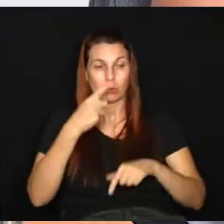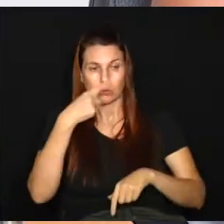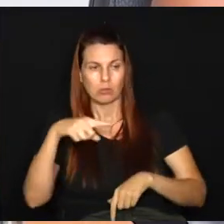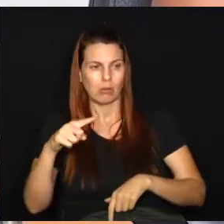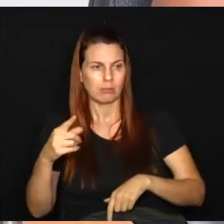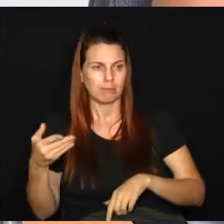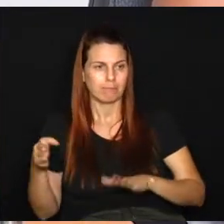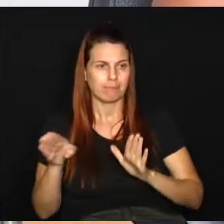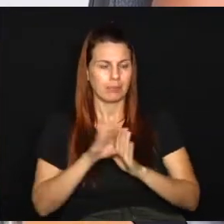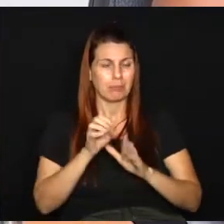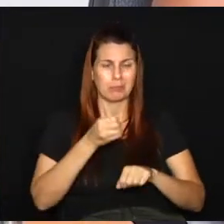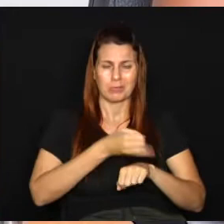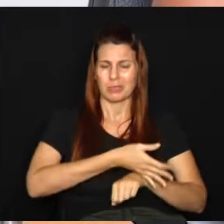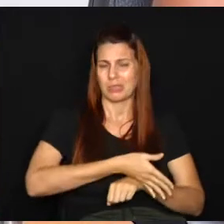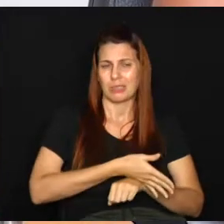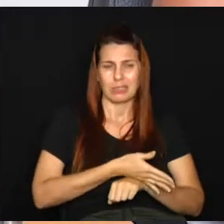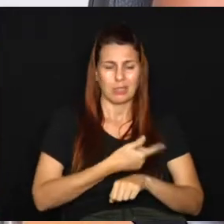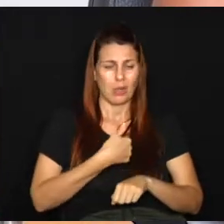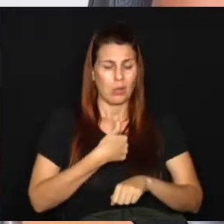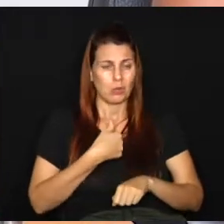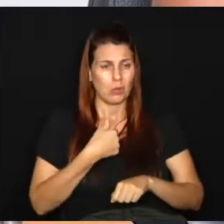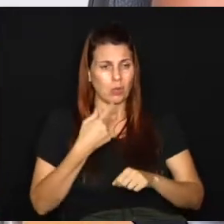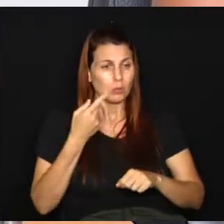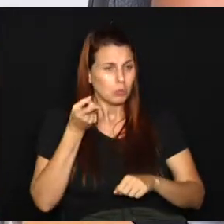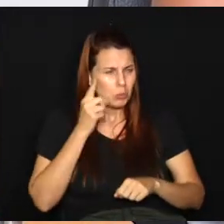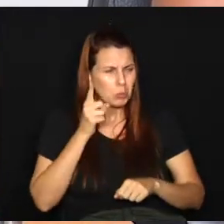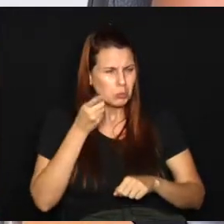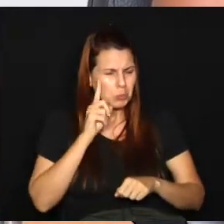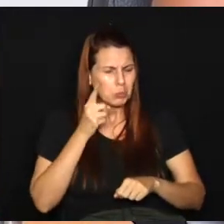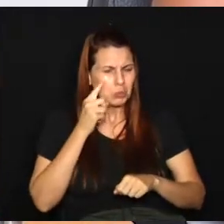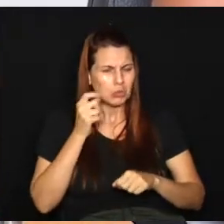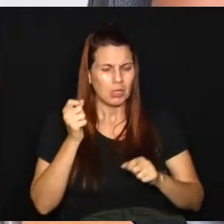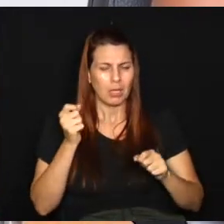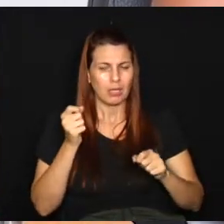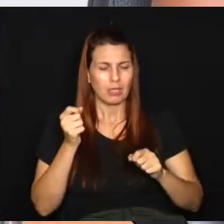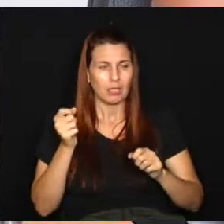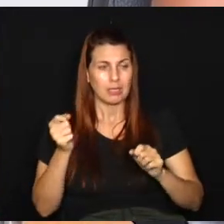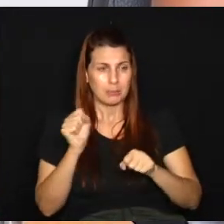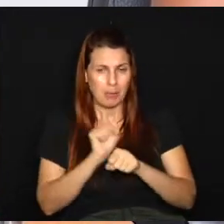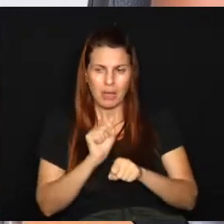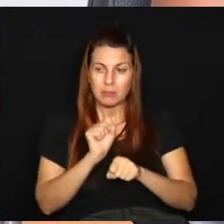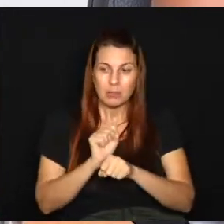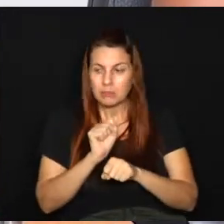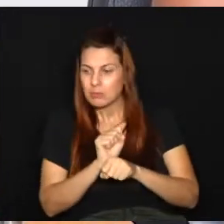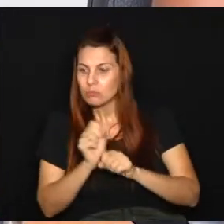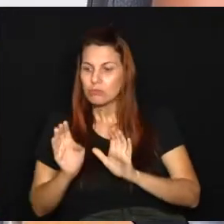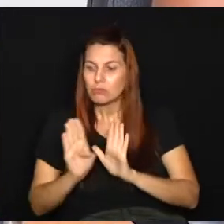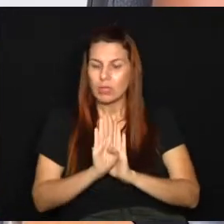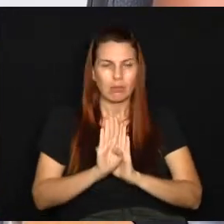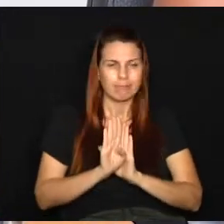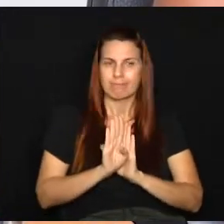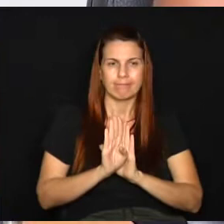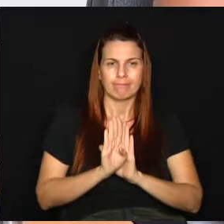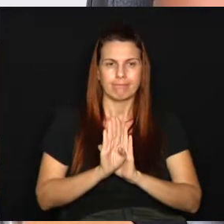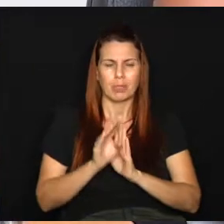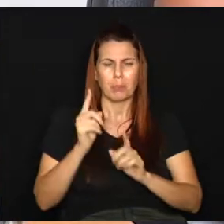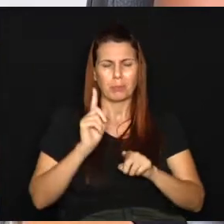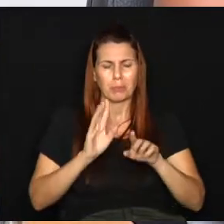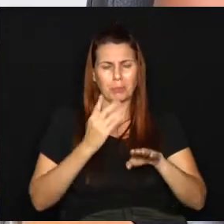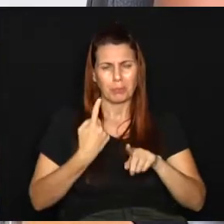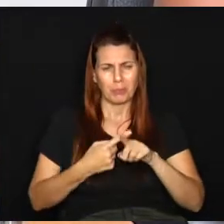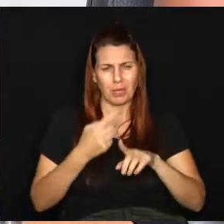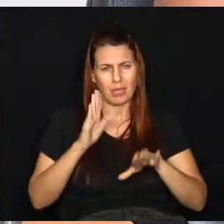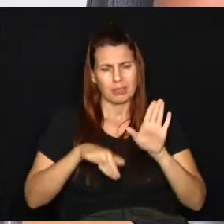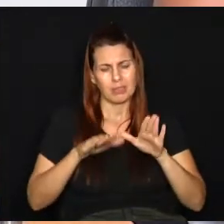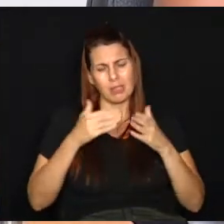gente está atento para esperar a chegada das mulheres que trabalham fora, que às vezes a gente está cansada,